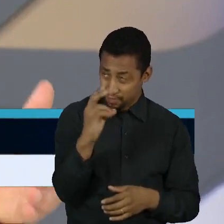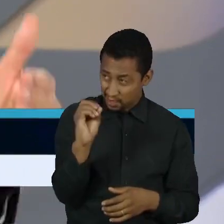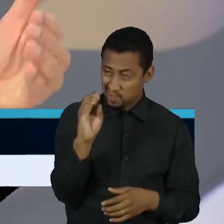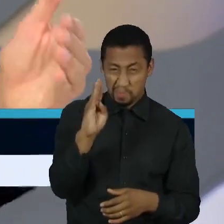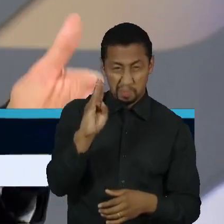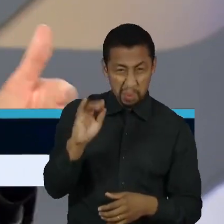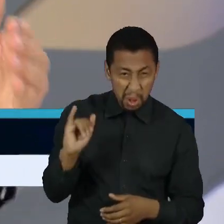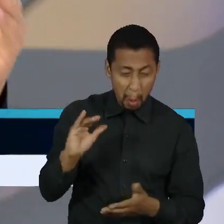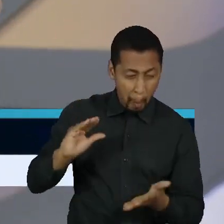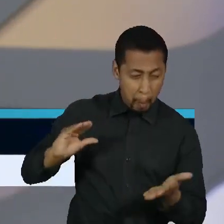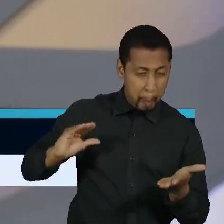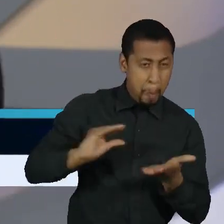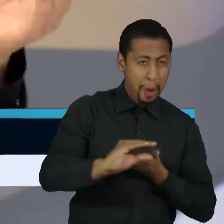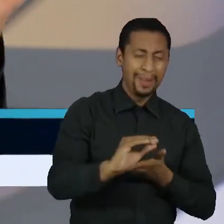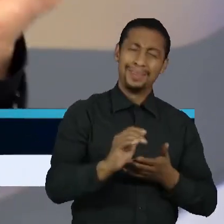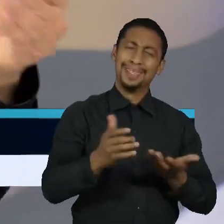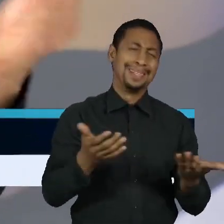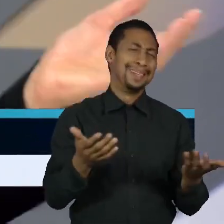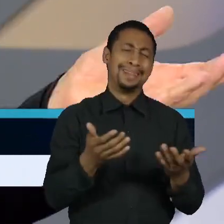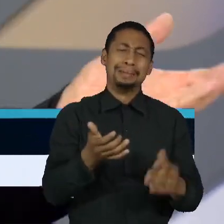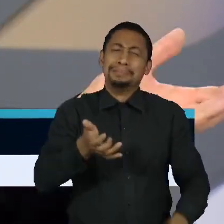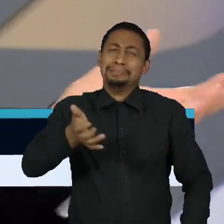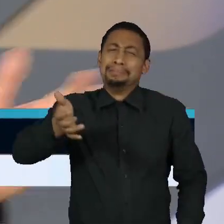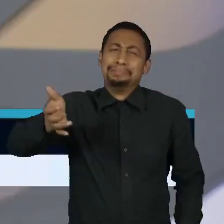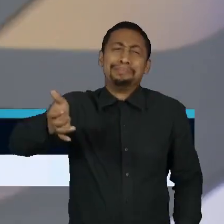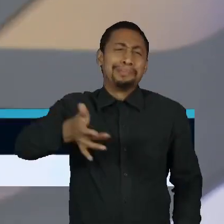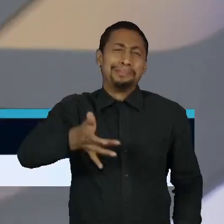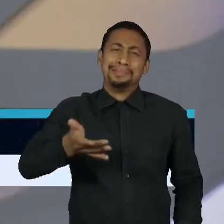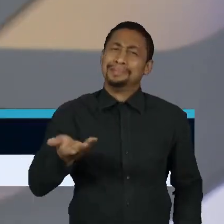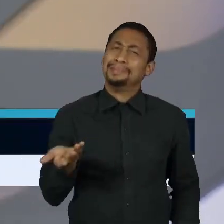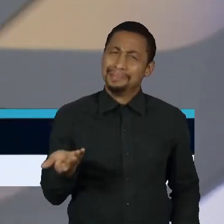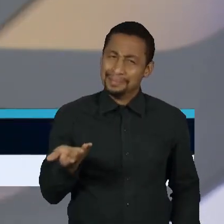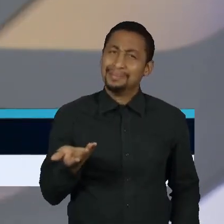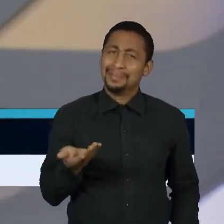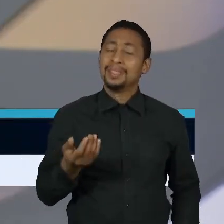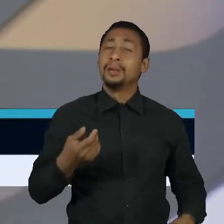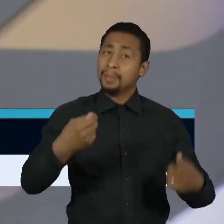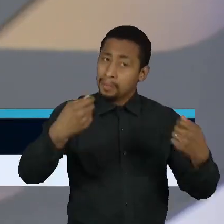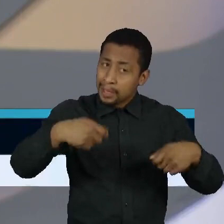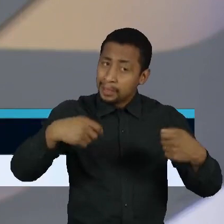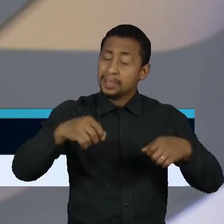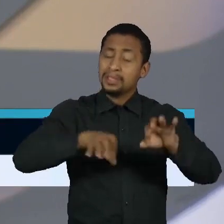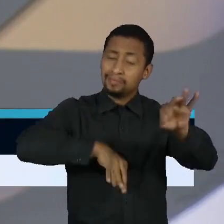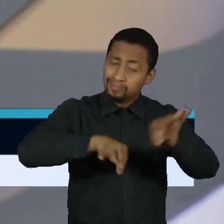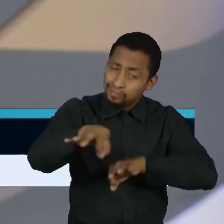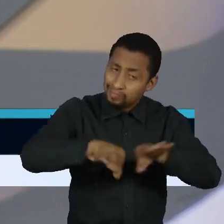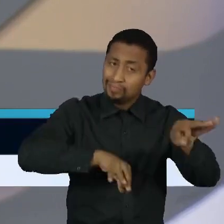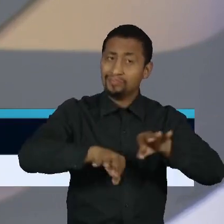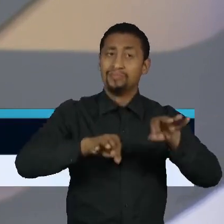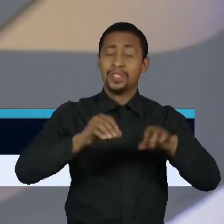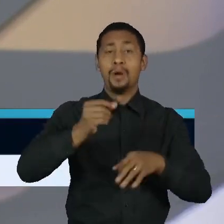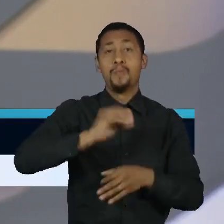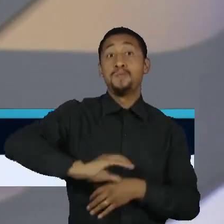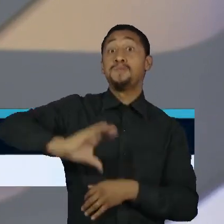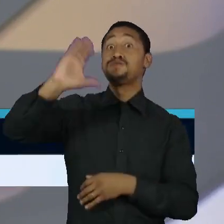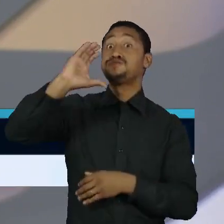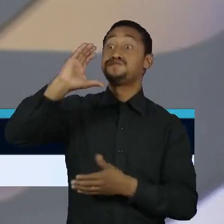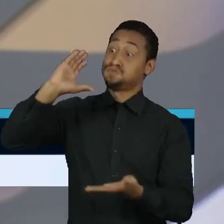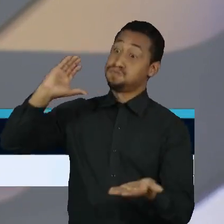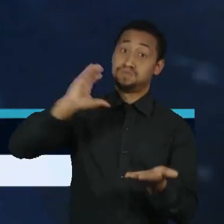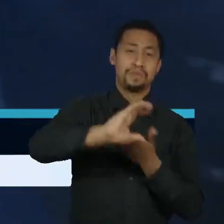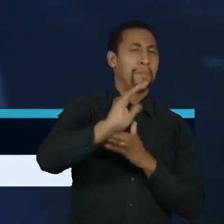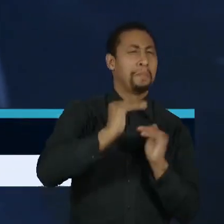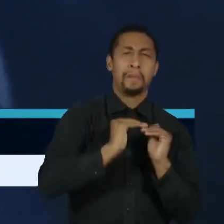que dá para pensar em números muito mais significativos e relevantes do que 120 bilhões.